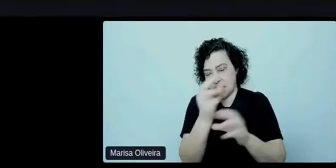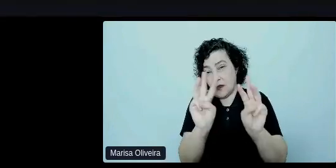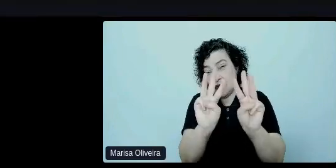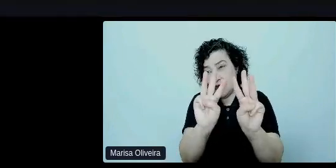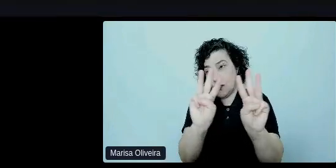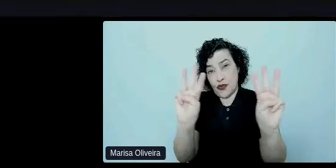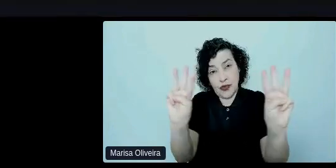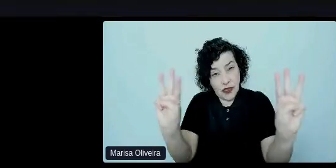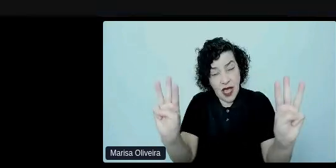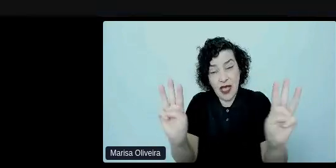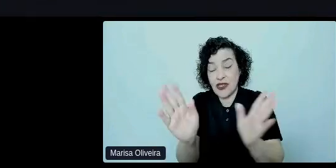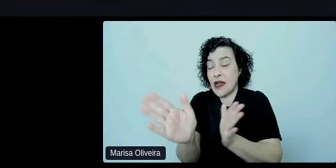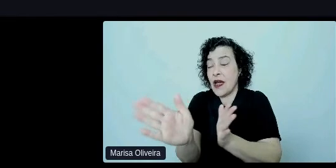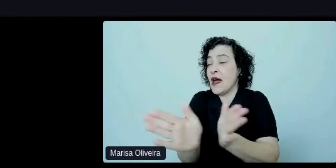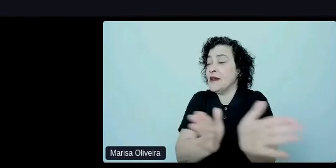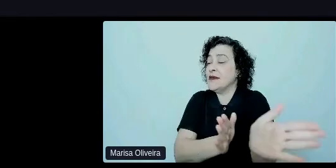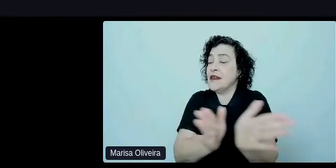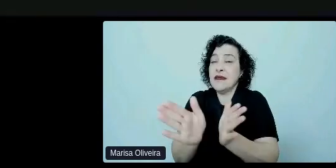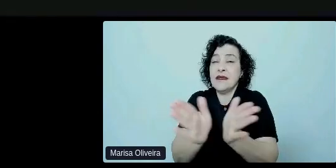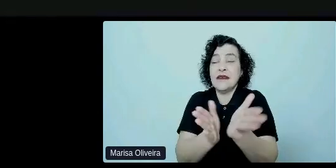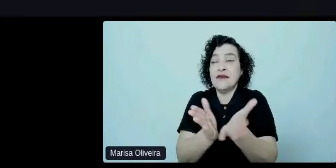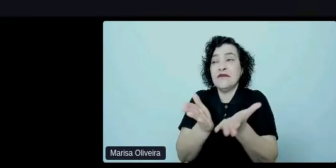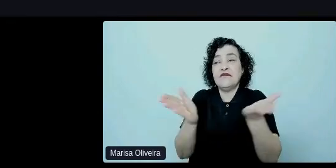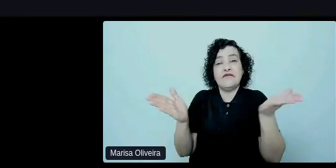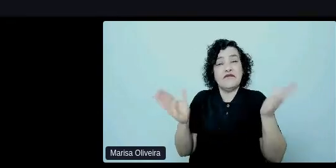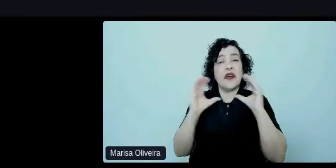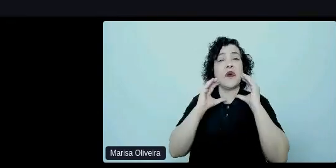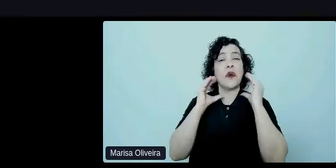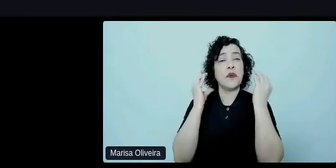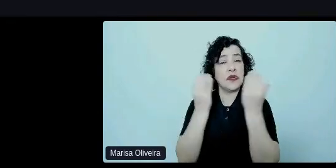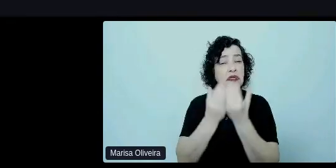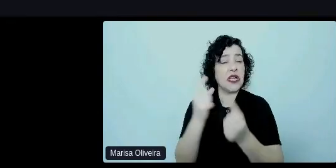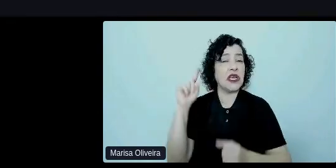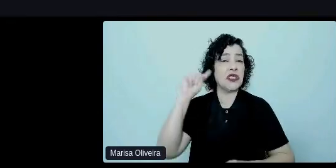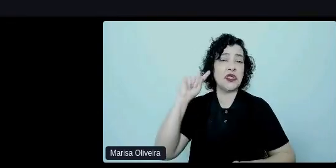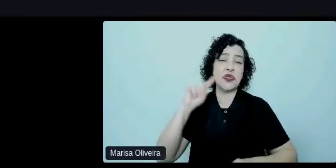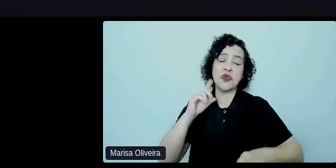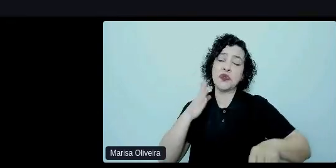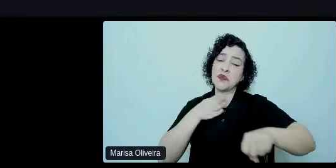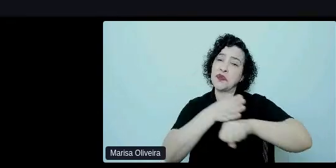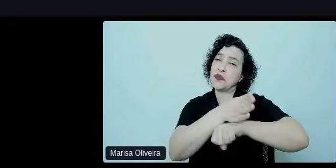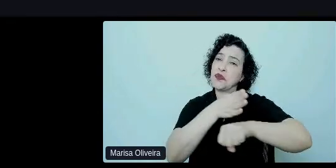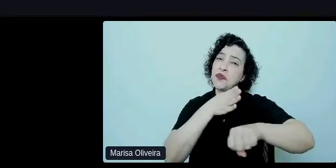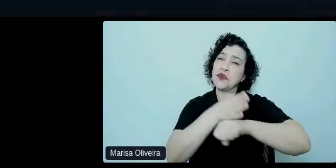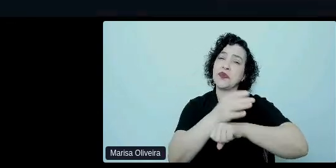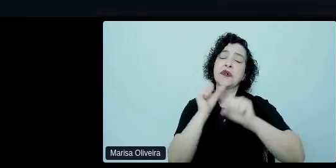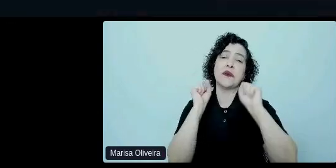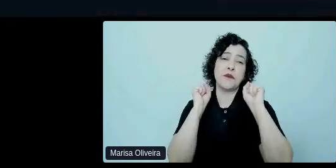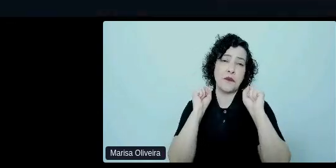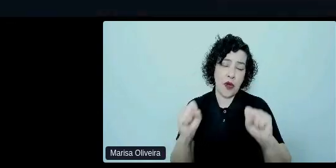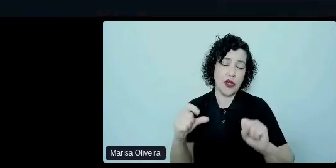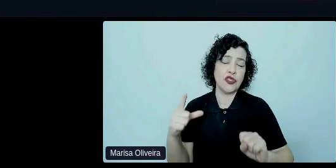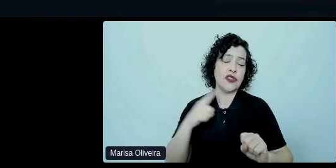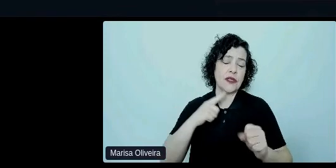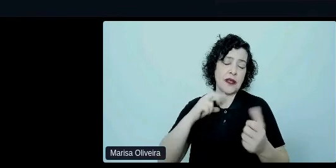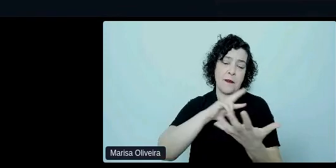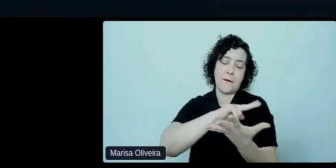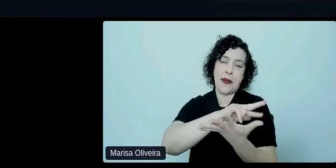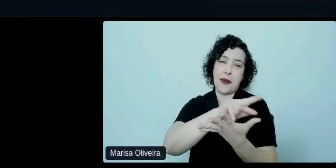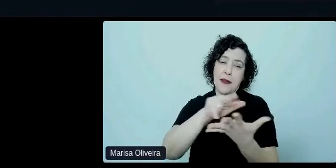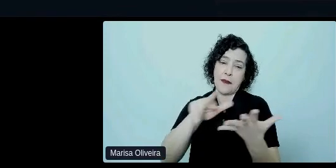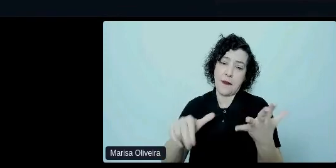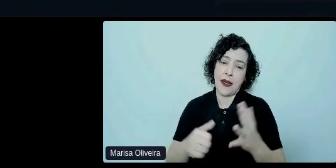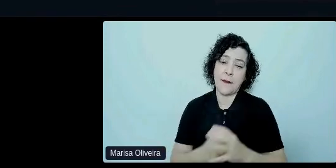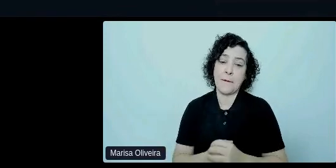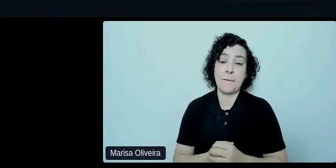essas pessoas elas consigam utilizar sem intermédio de terceiros. E existem diversas formas de fazer isso.